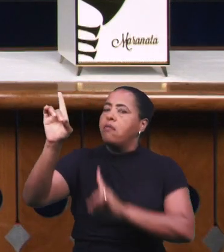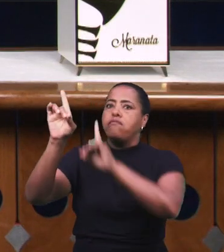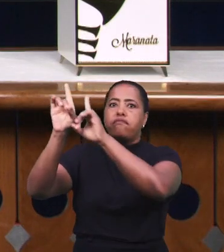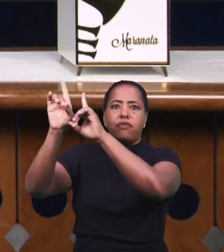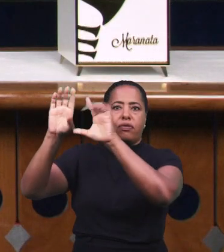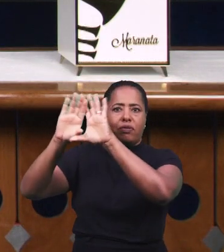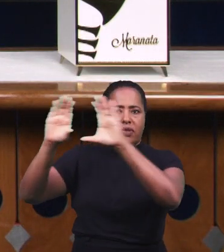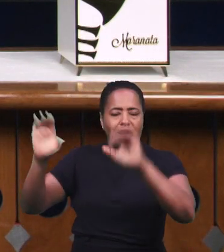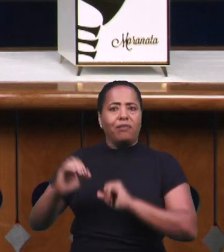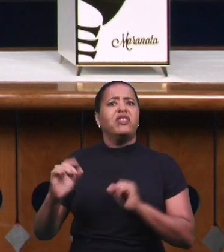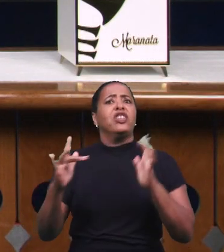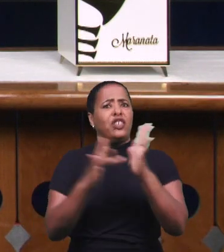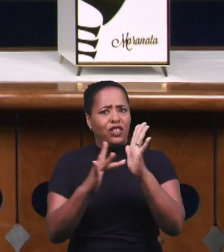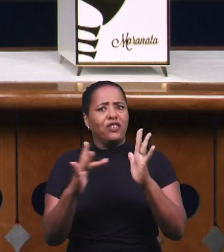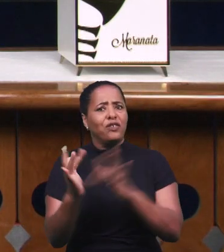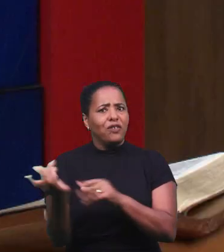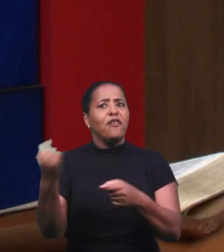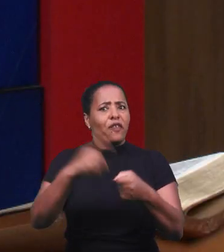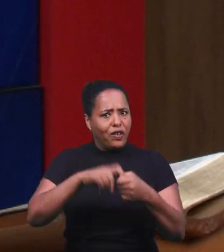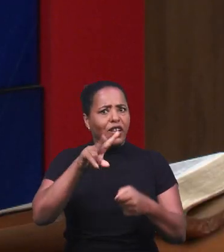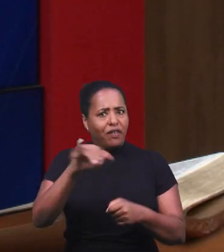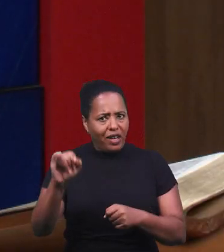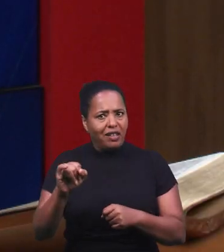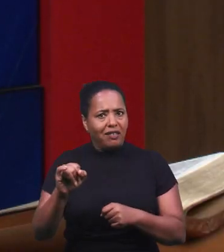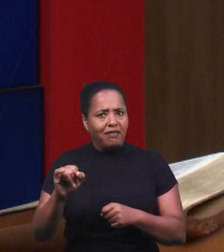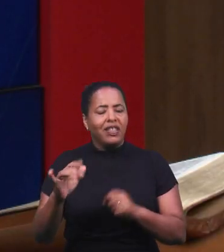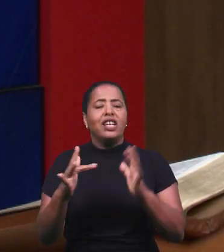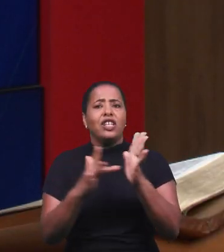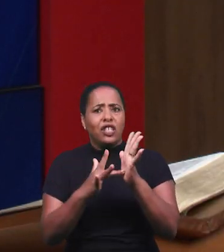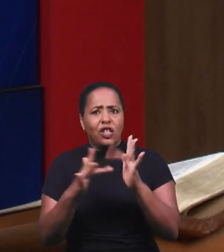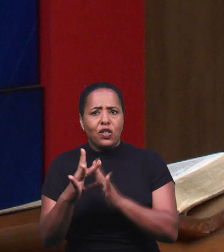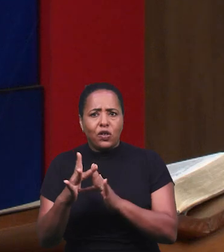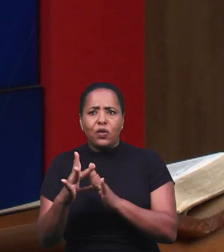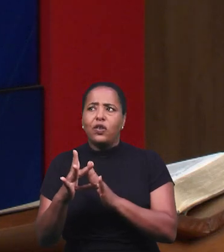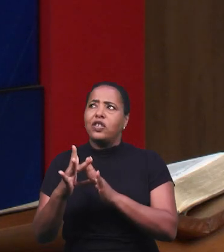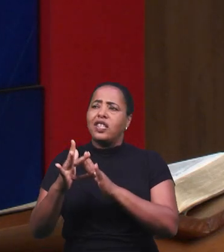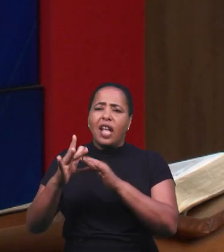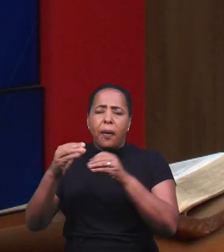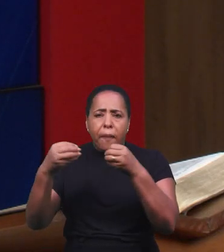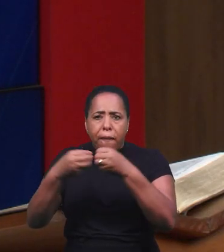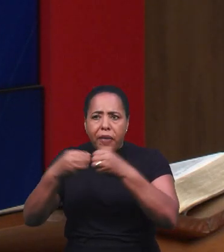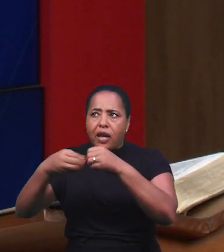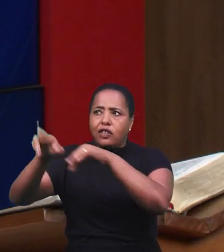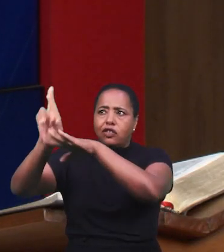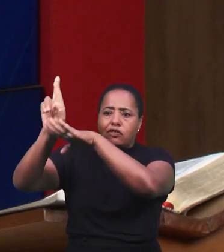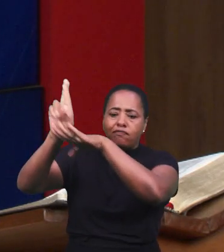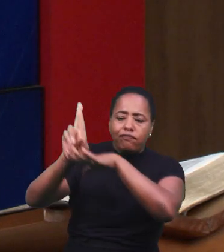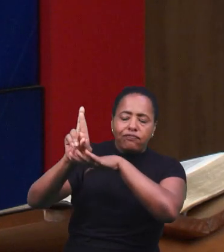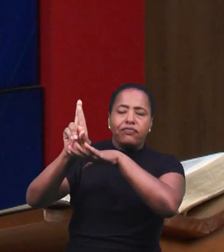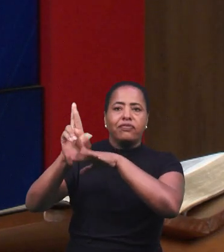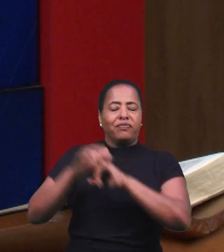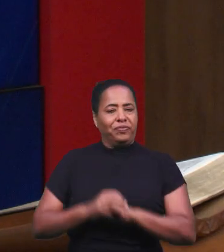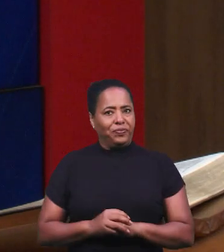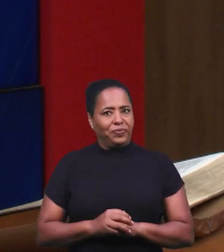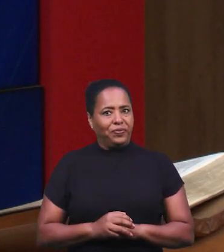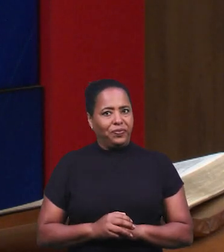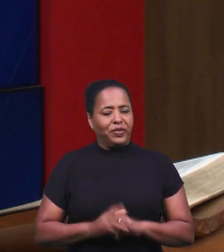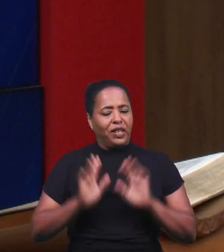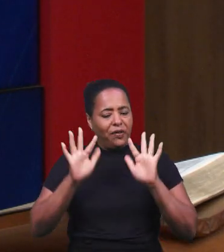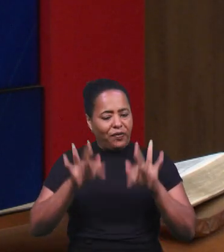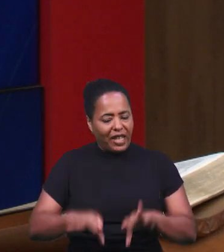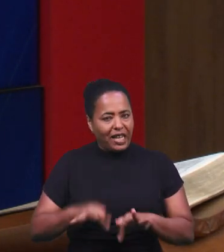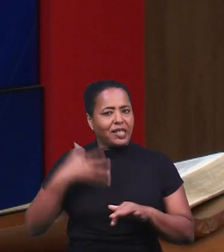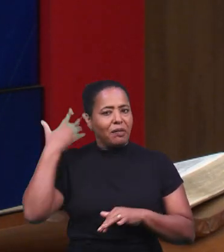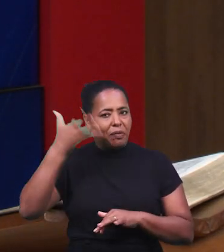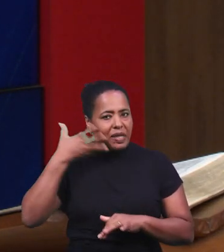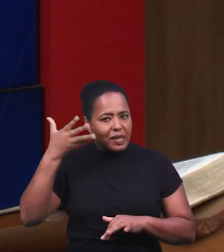voltar, Jesus está às portas. E nós queremos agora encerrar essa mensagem dizendo: abra agora o